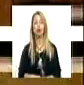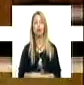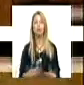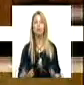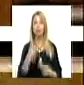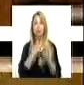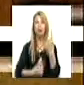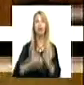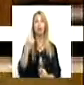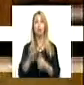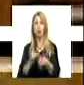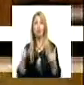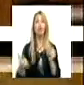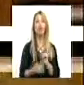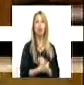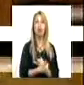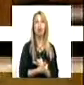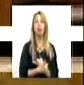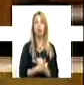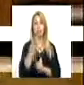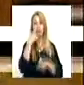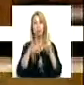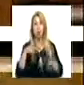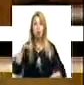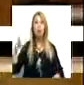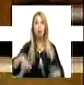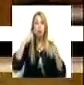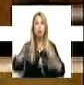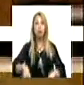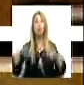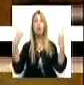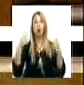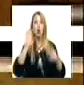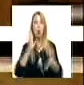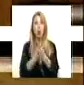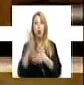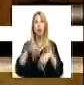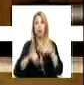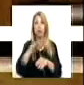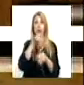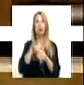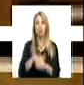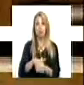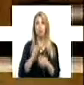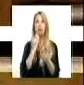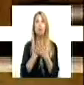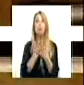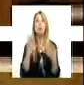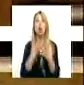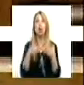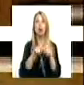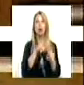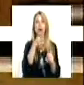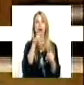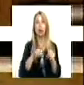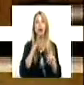A reclamação de mudança que os portugueses expressaram nas últimas legislativas, atribuindo a maioria dos deputados na Assembleia